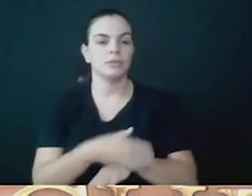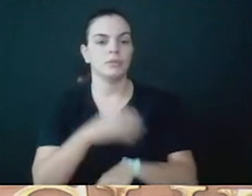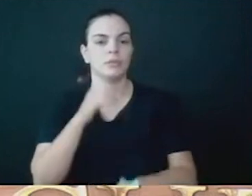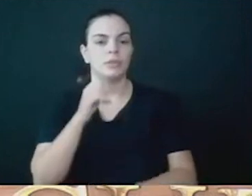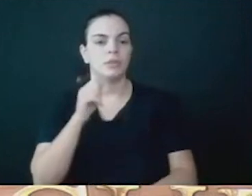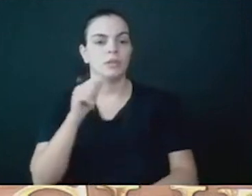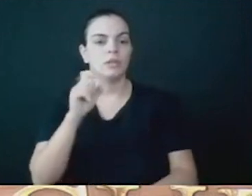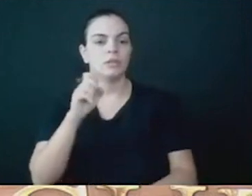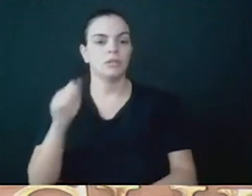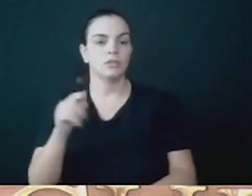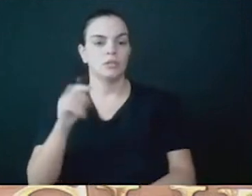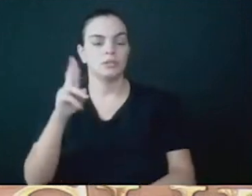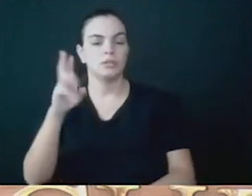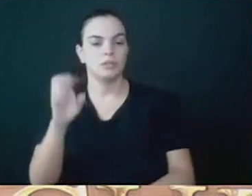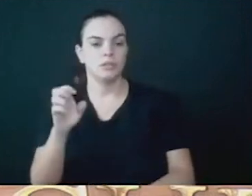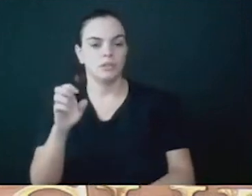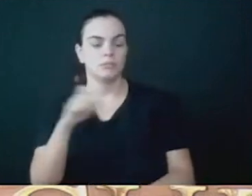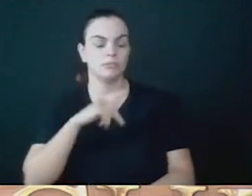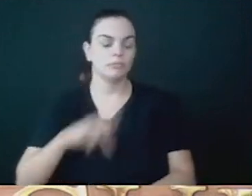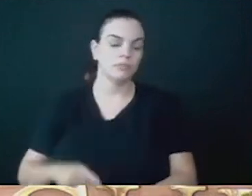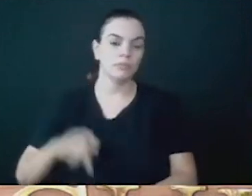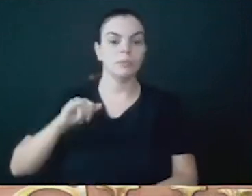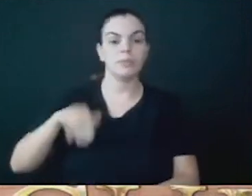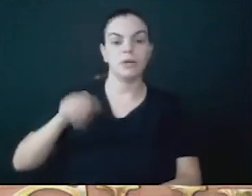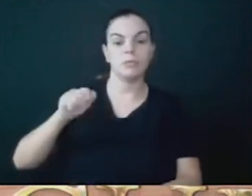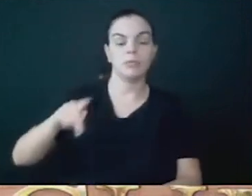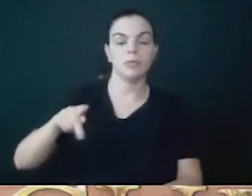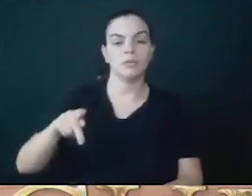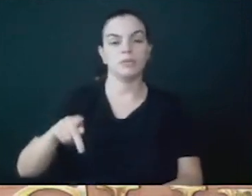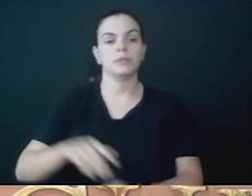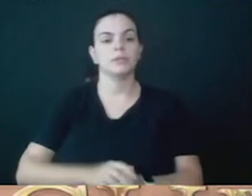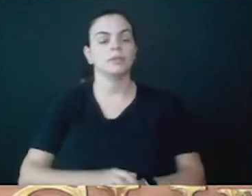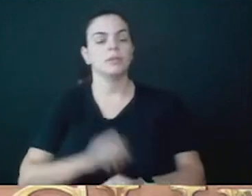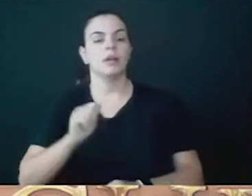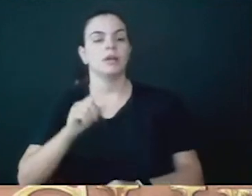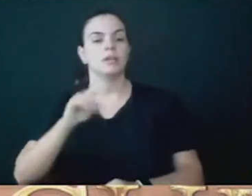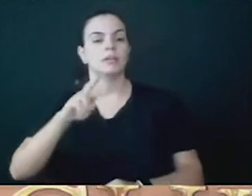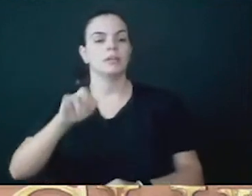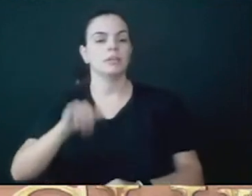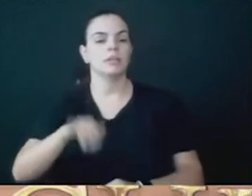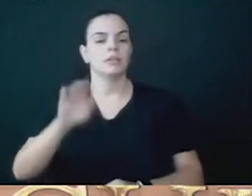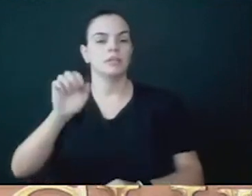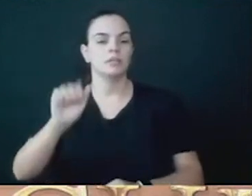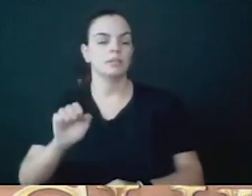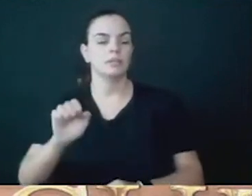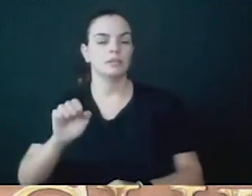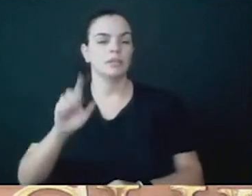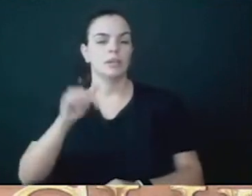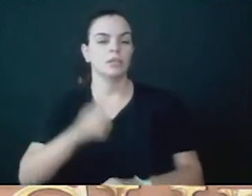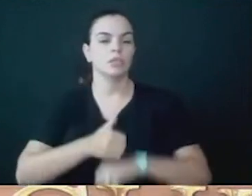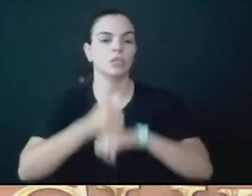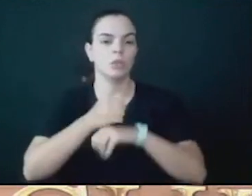Martinski, presidente do IMAP, da senhora Adriane Cristina dos Santos, diretora de planejamento, do